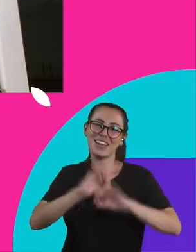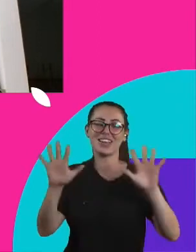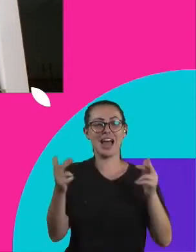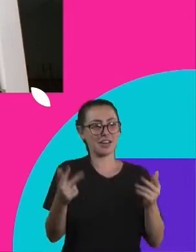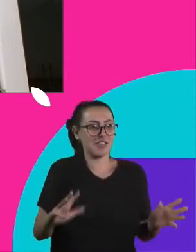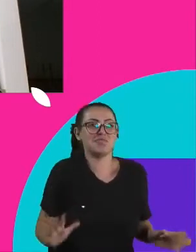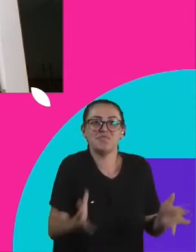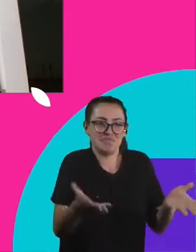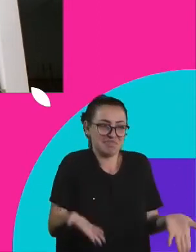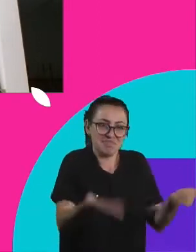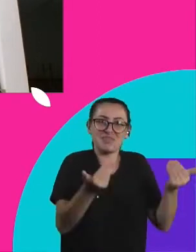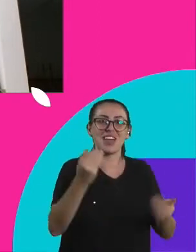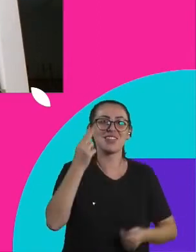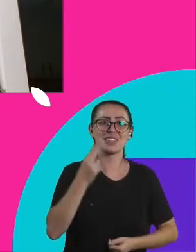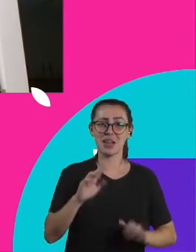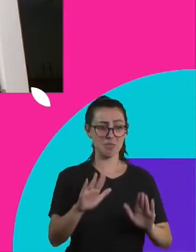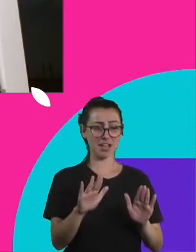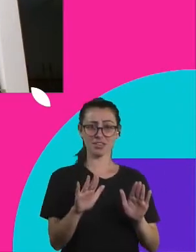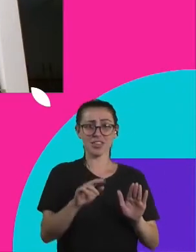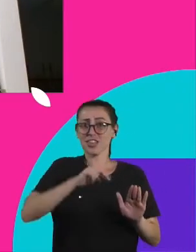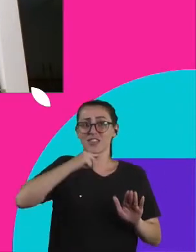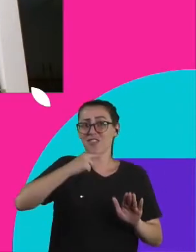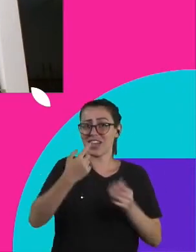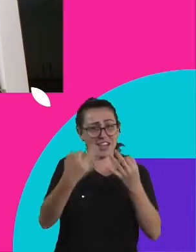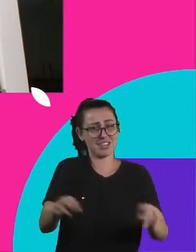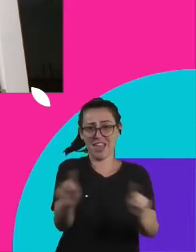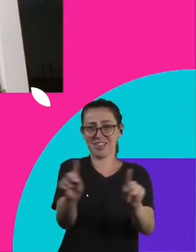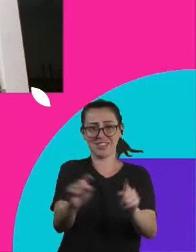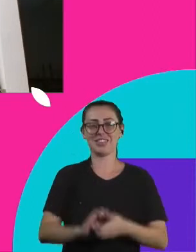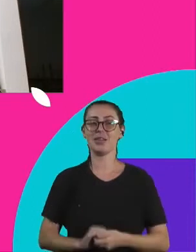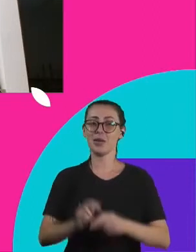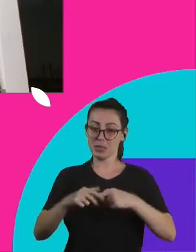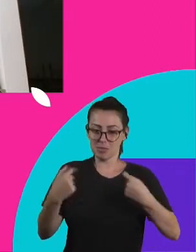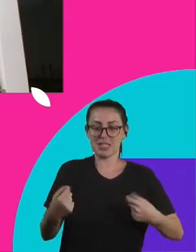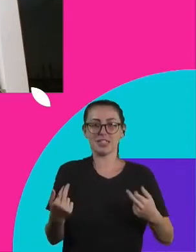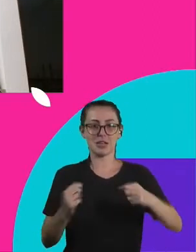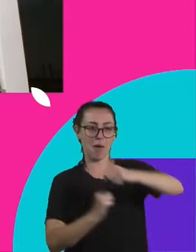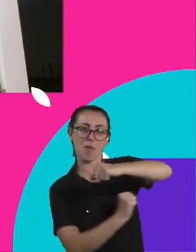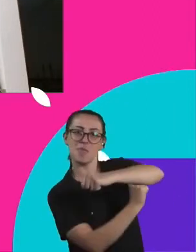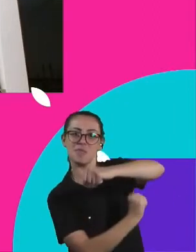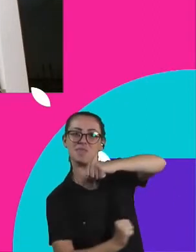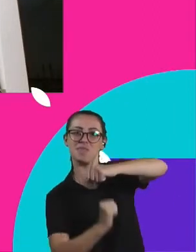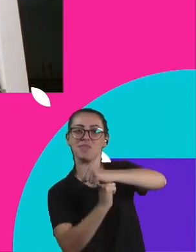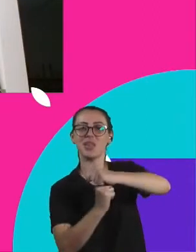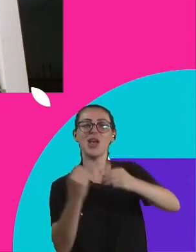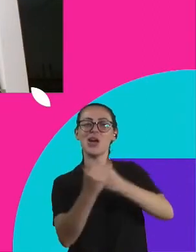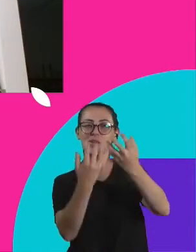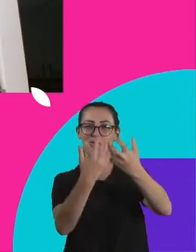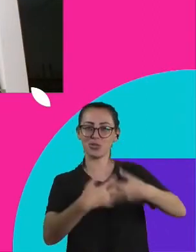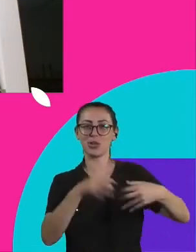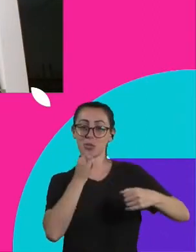pessoas, mas isso simplesmente não vai acontecer. Então, é preciso que a gente construa essas pontes com esses empreendedores, em que a gente